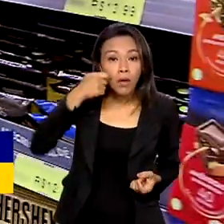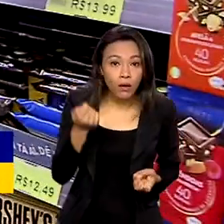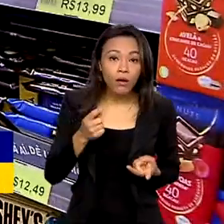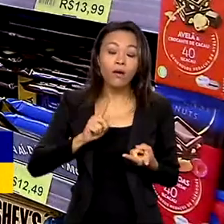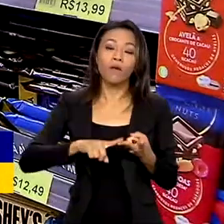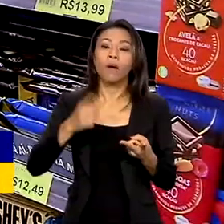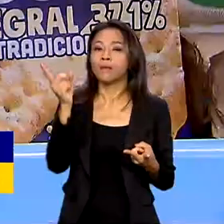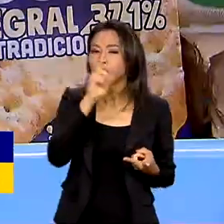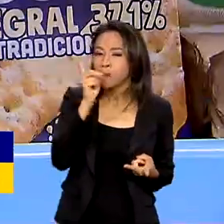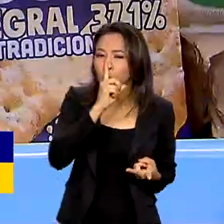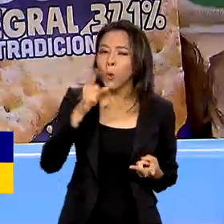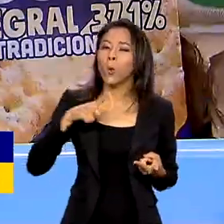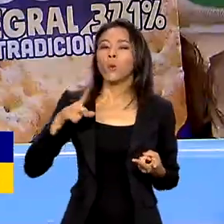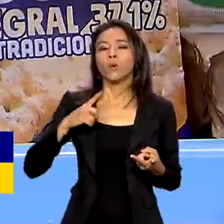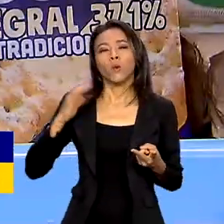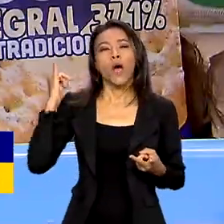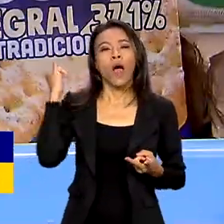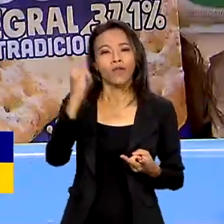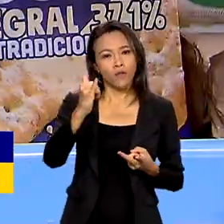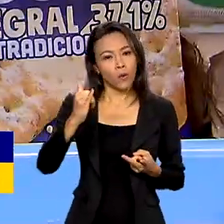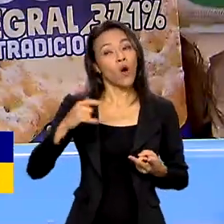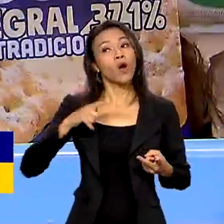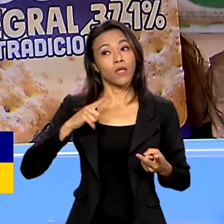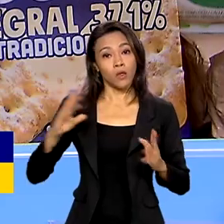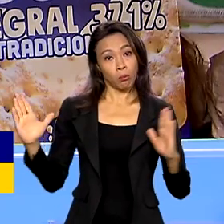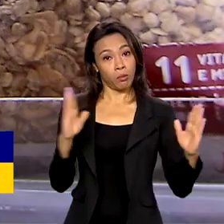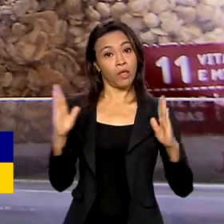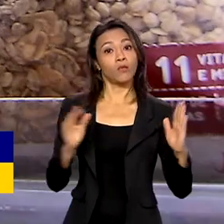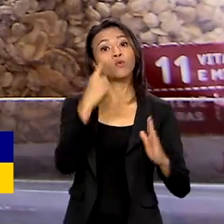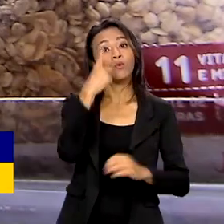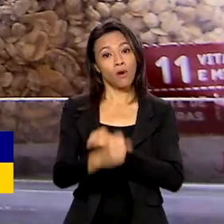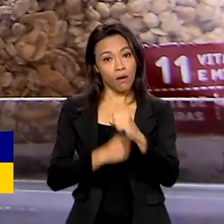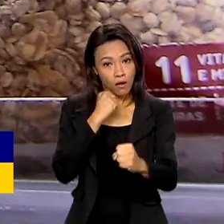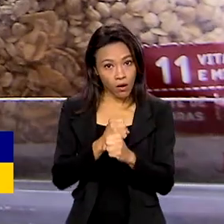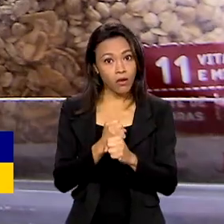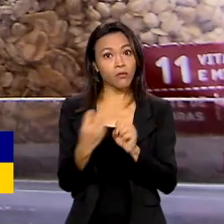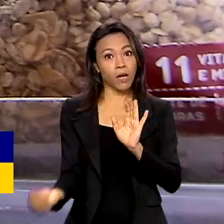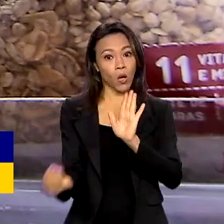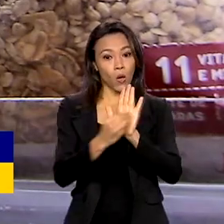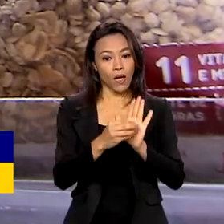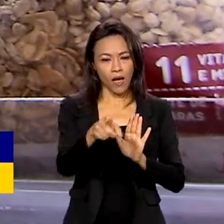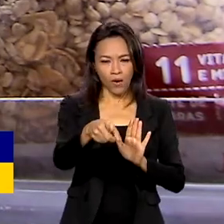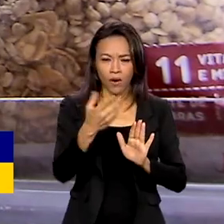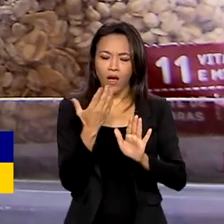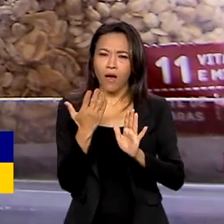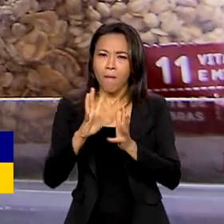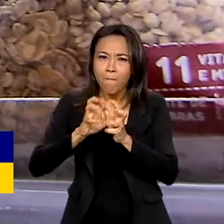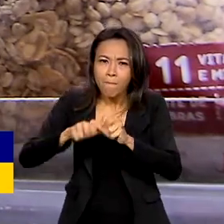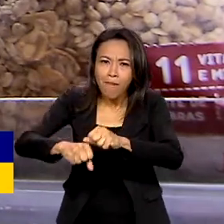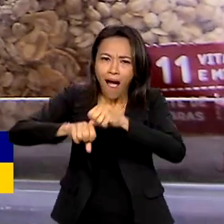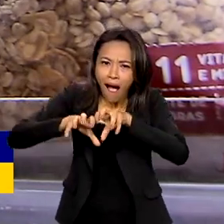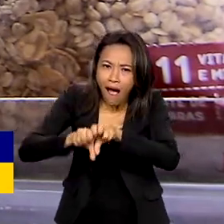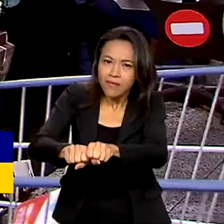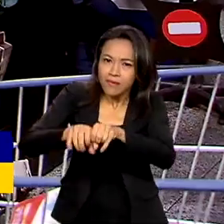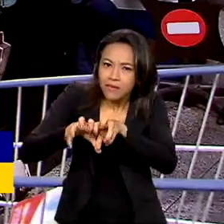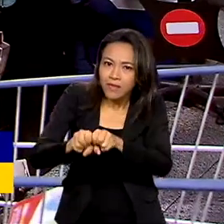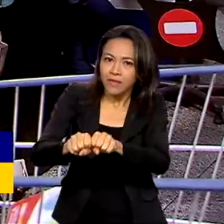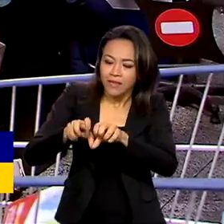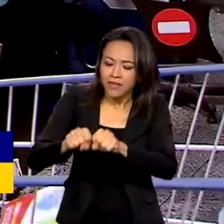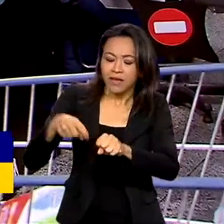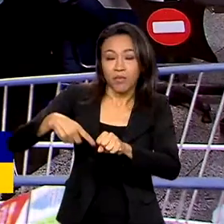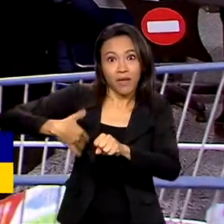ganharam um ano de prazo para se adequar à resolução. Já o setor de massas alimentícias, por ter uma estrutura